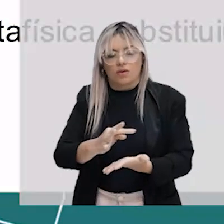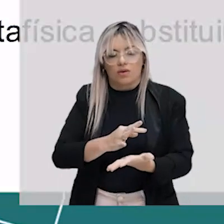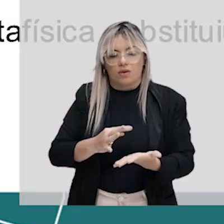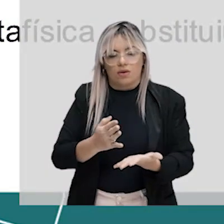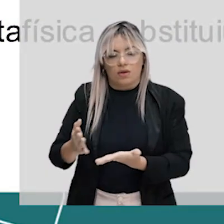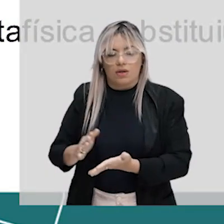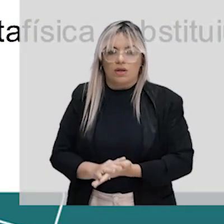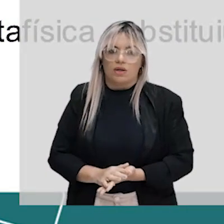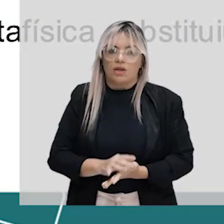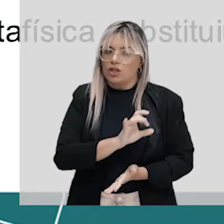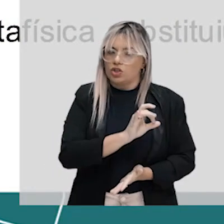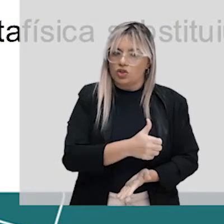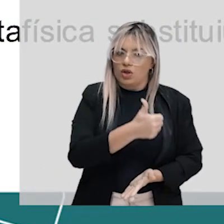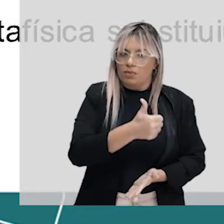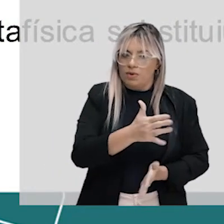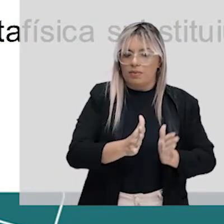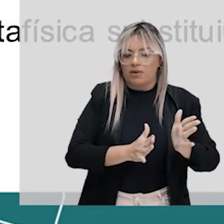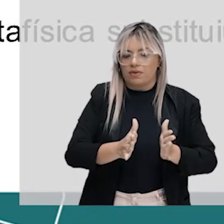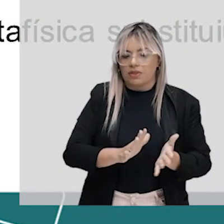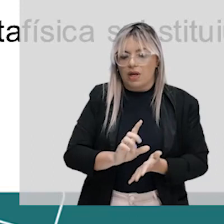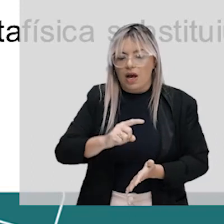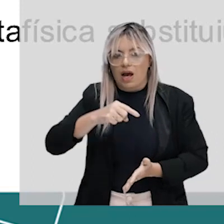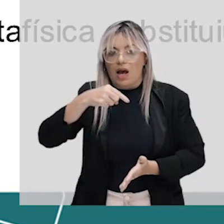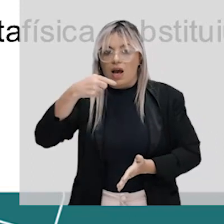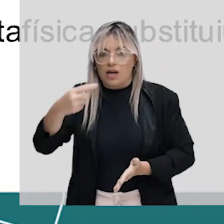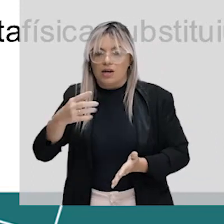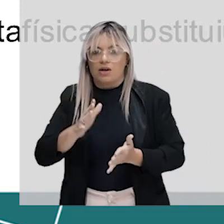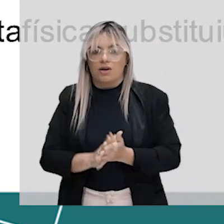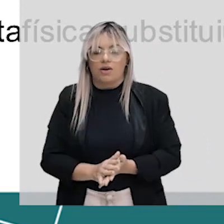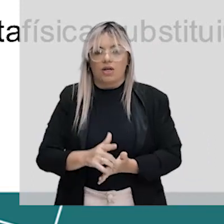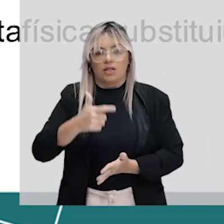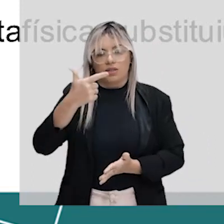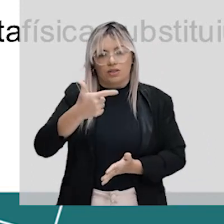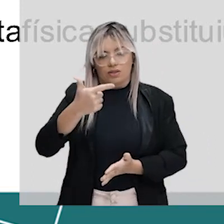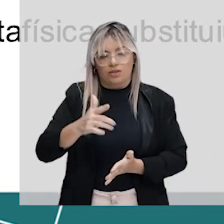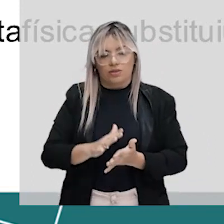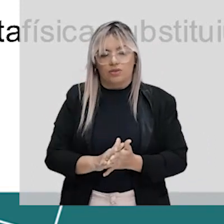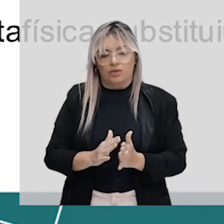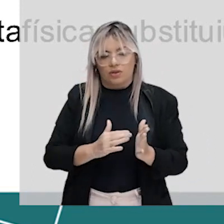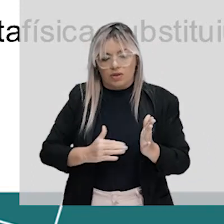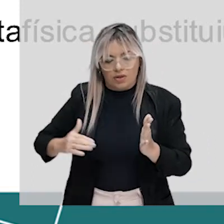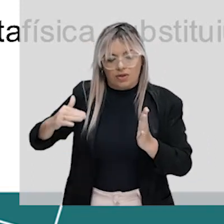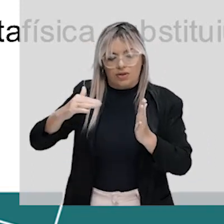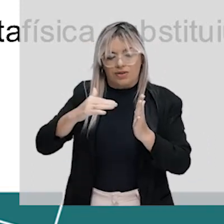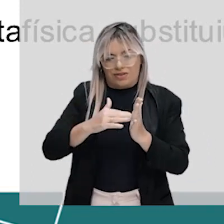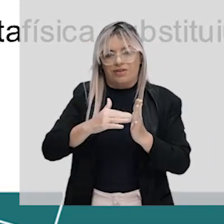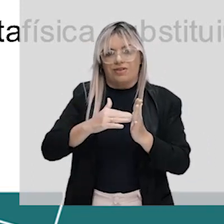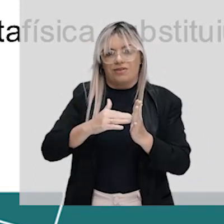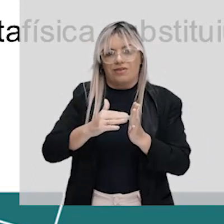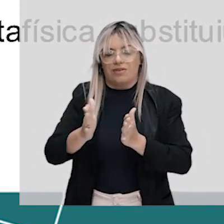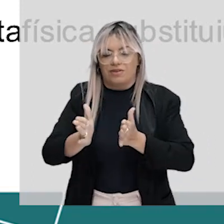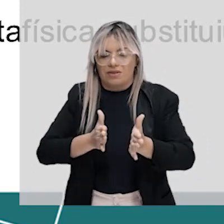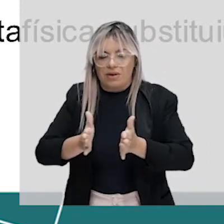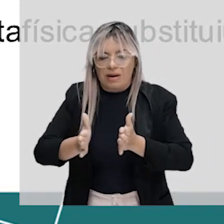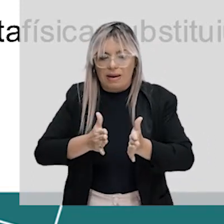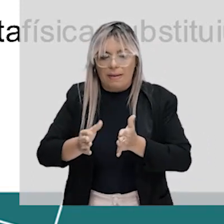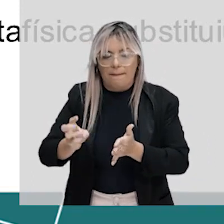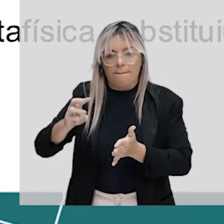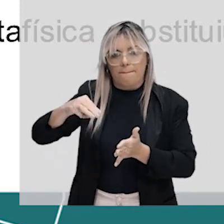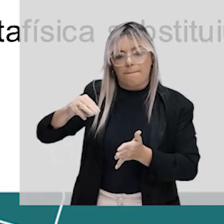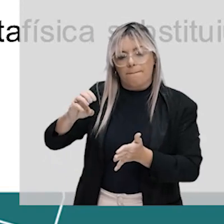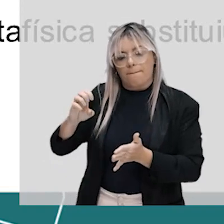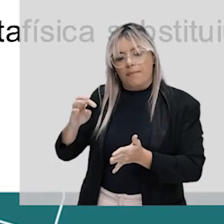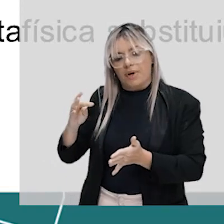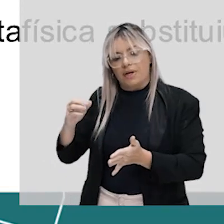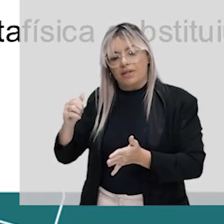é só a primeira. Vamos subir mais um degrau. Vamos para o segundo degrau, falar do estado metafísico, ou fase